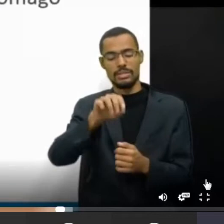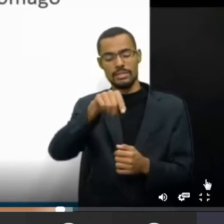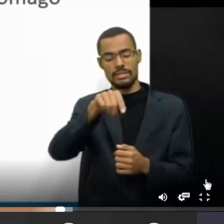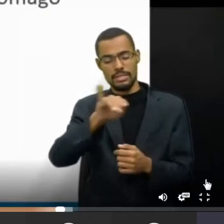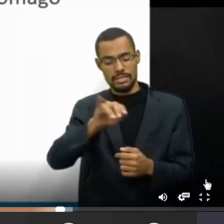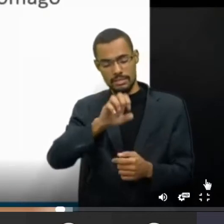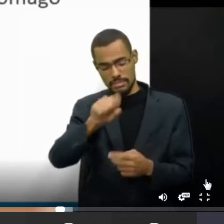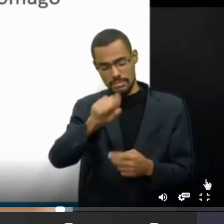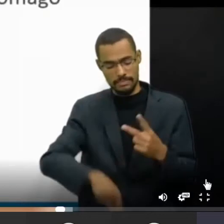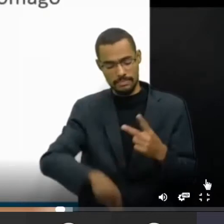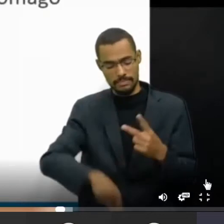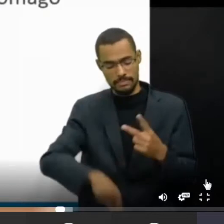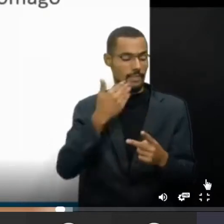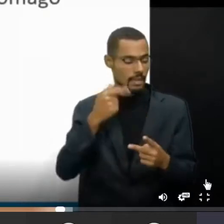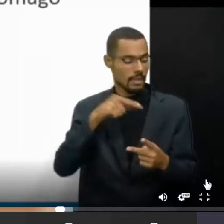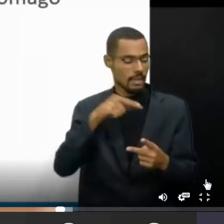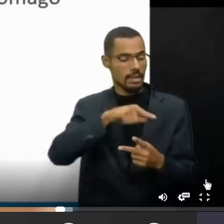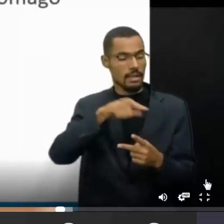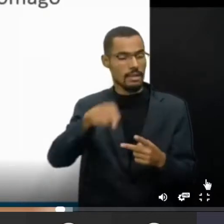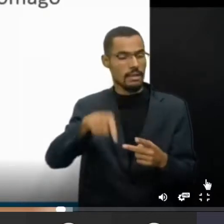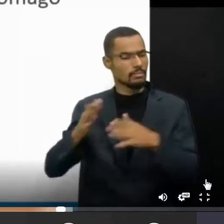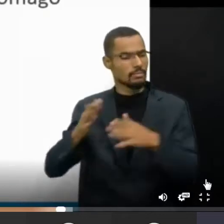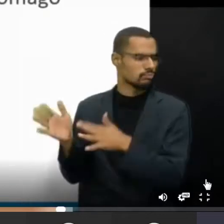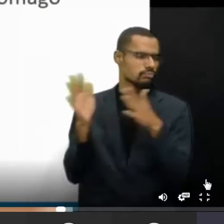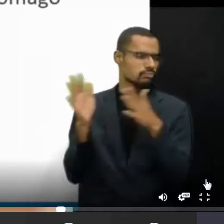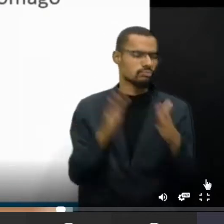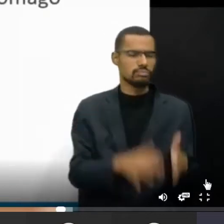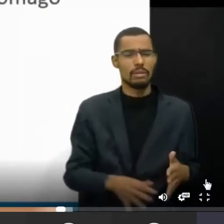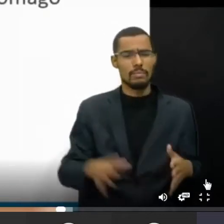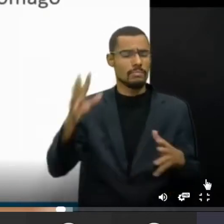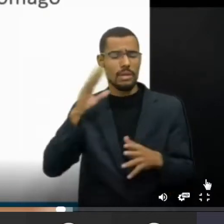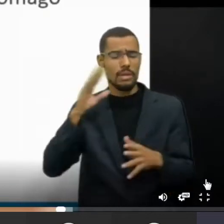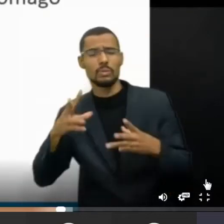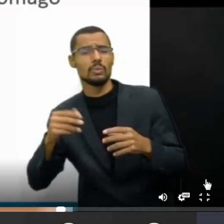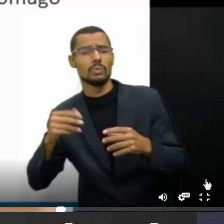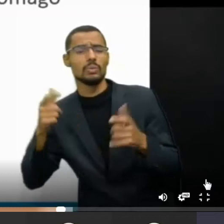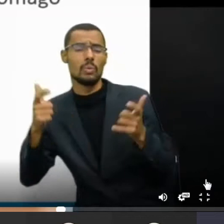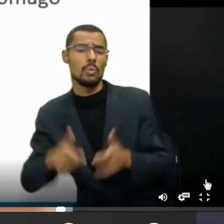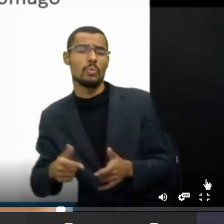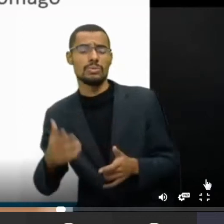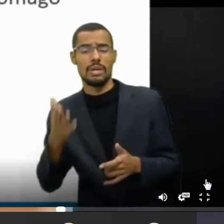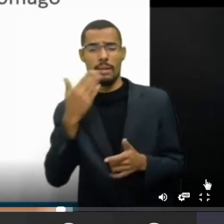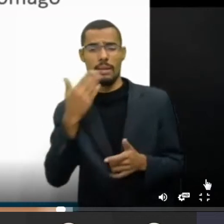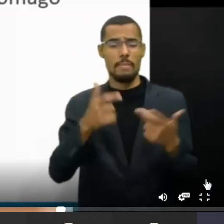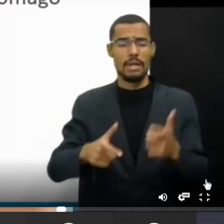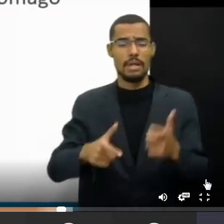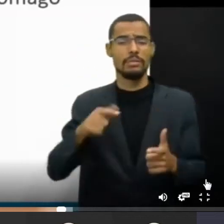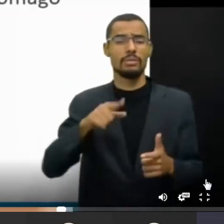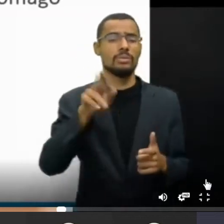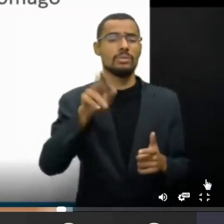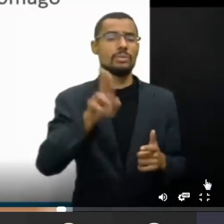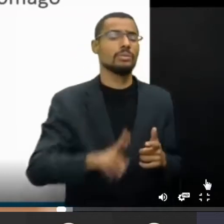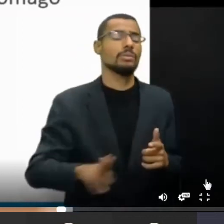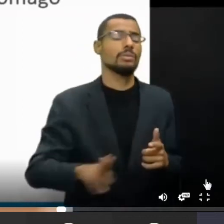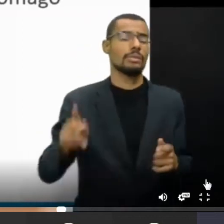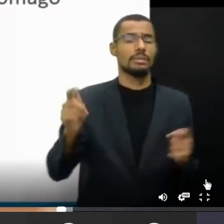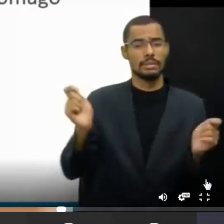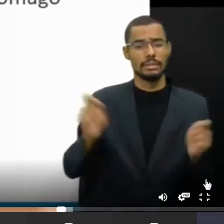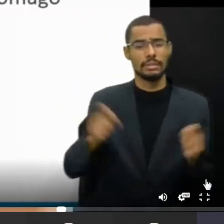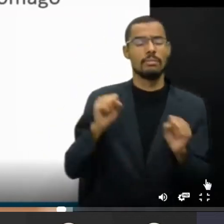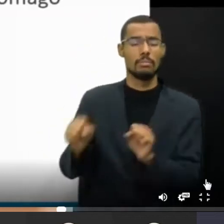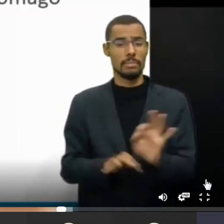salivares. Esse alimento, então, ele percorre o tubo, o canal alimentar. Então, o canal alimentar